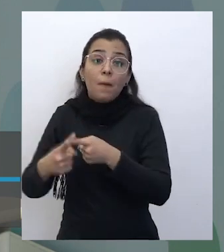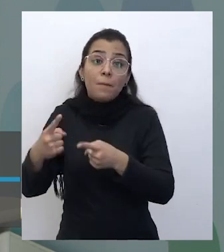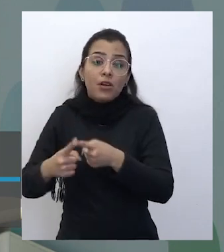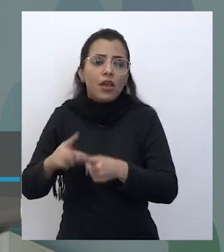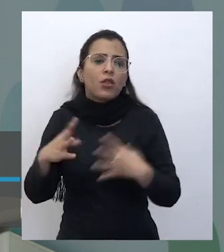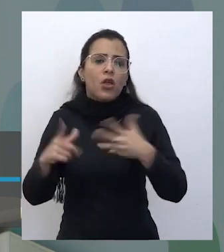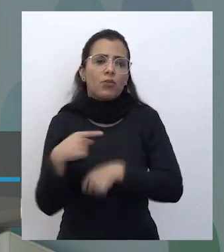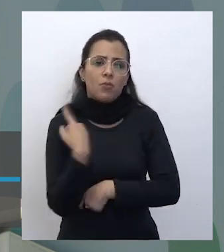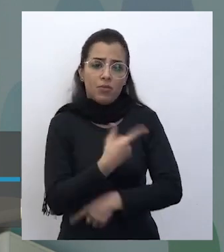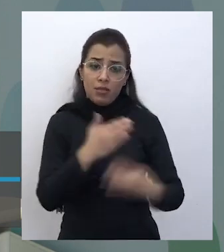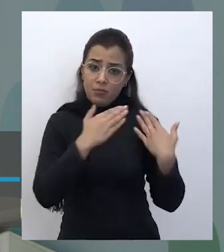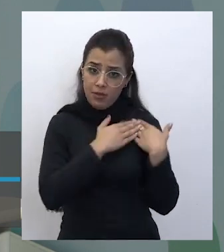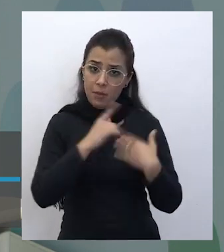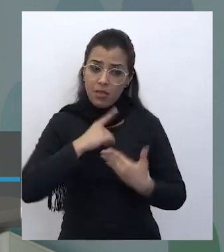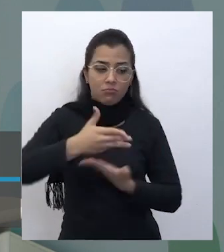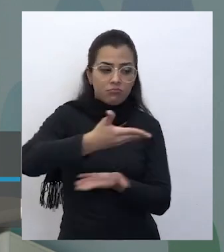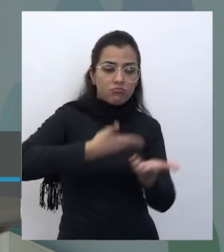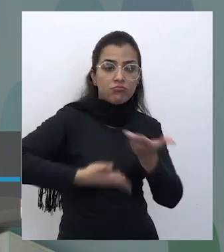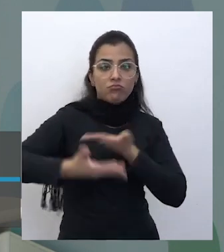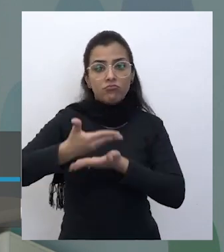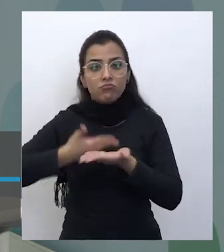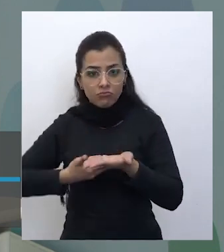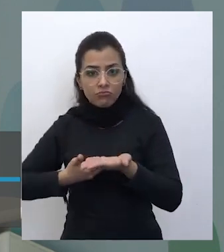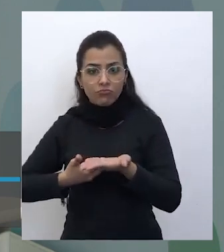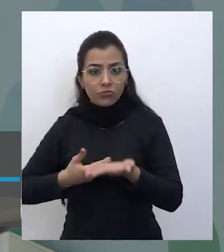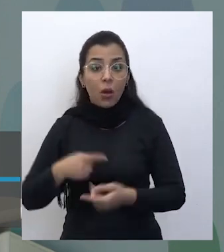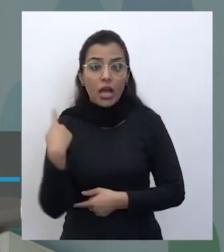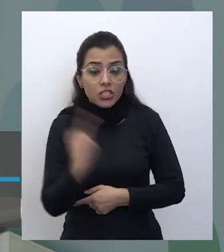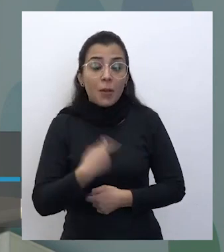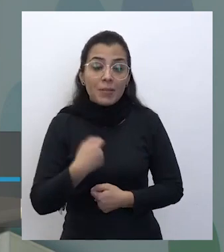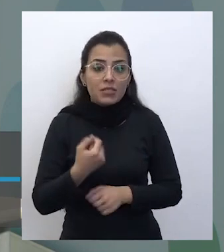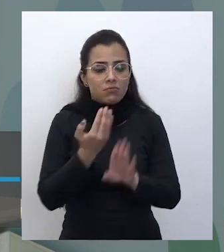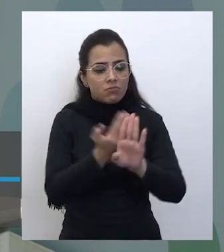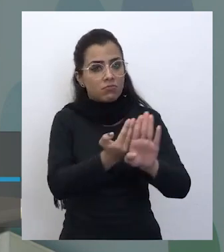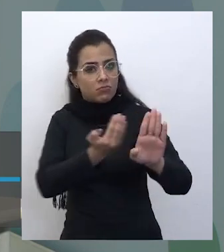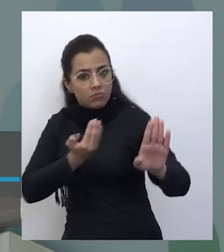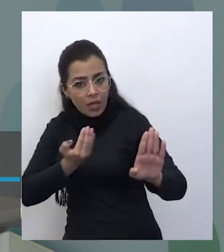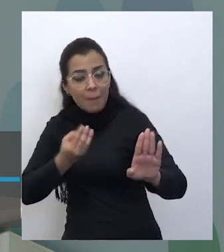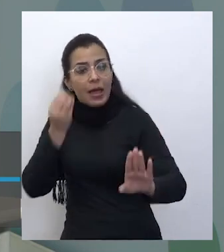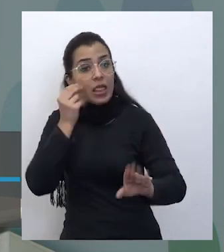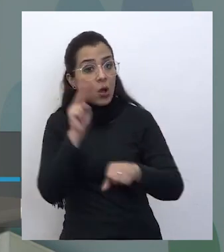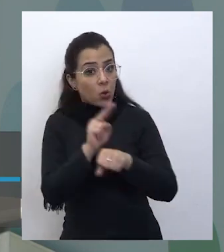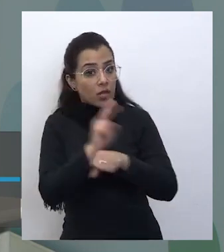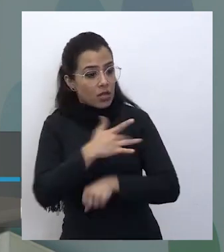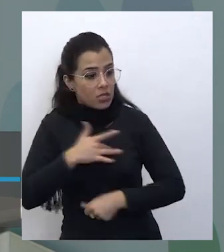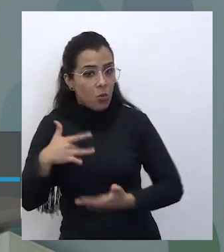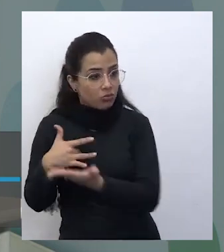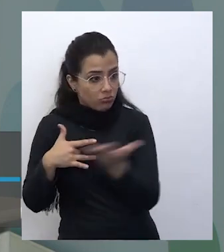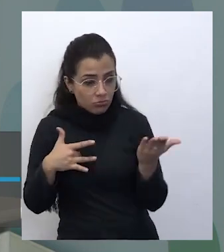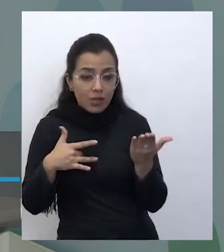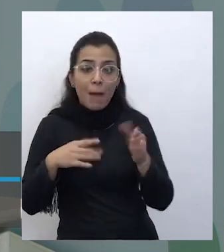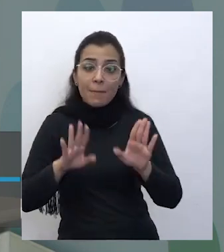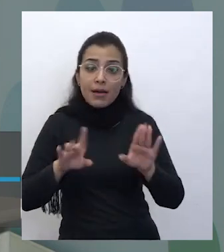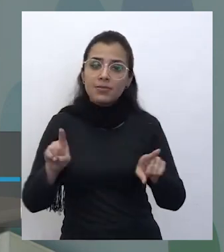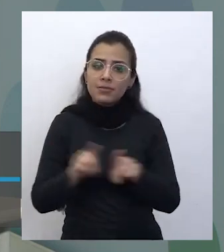outro. E, então, da mesma forma como nós temos que nos manter afastados, né, para que nós podemos cuidar da saúde um do outro, nós também